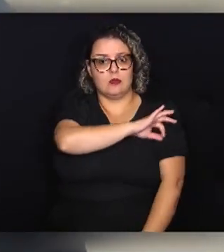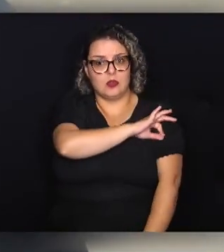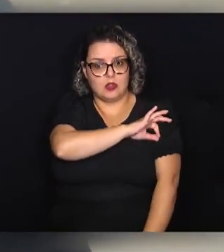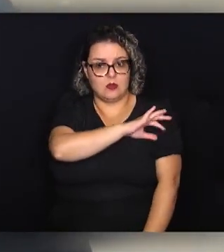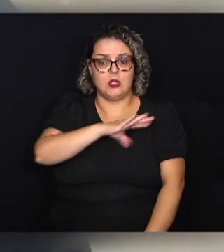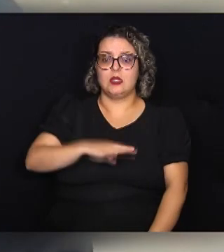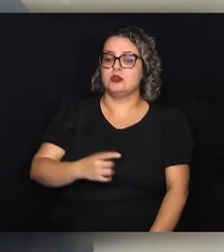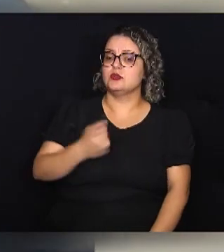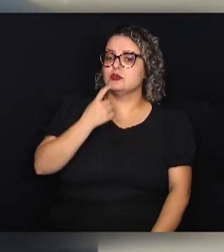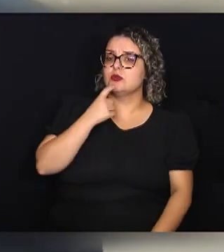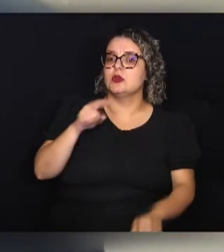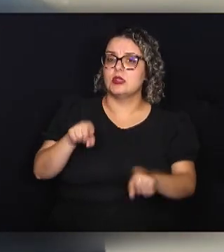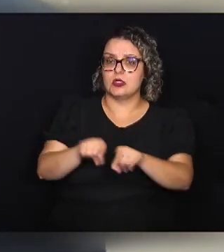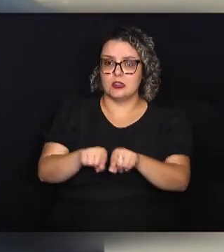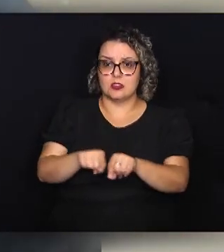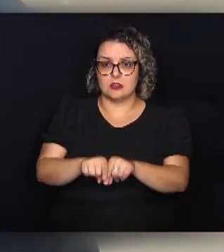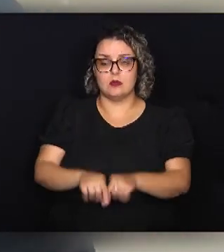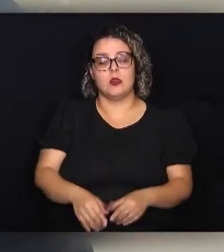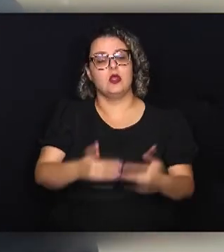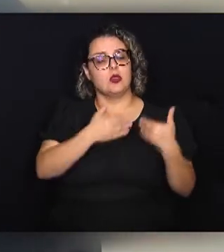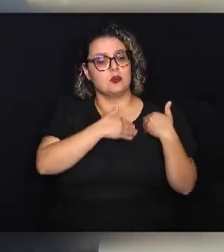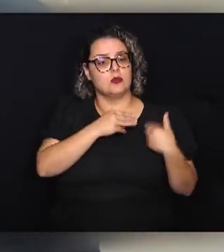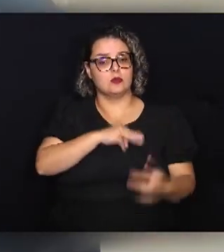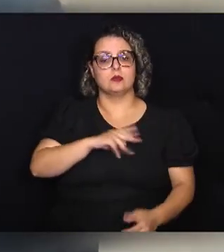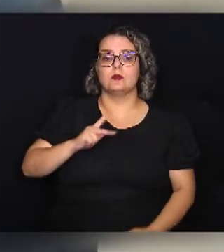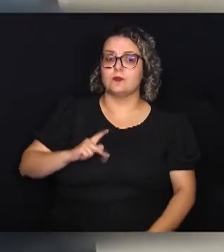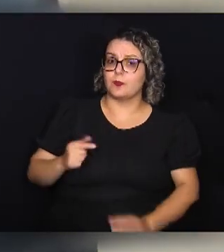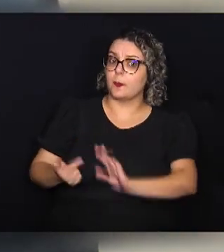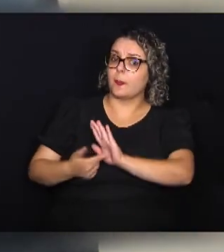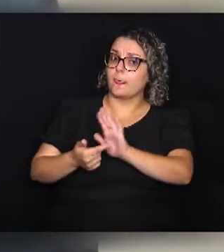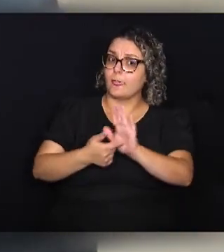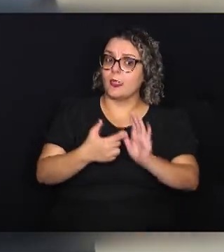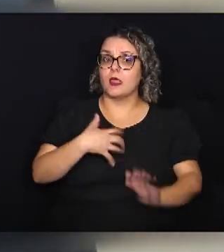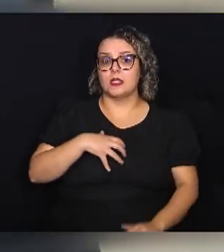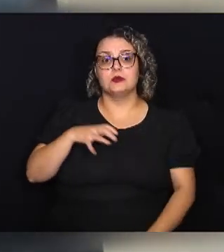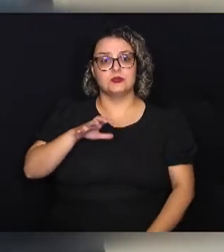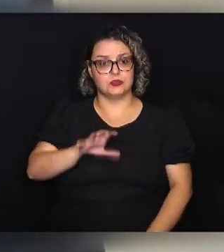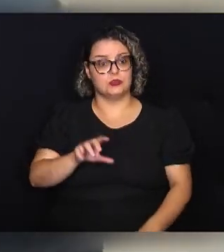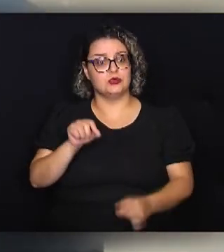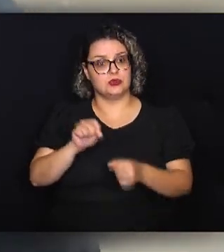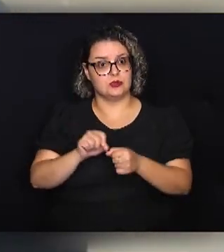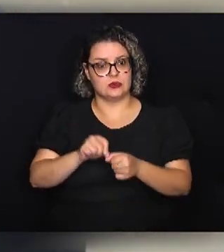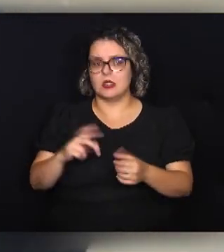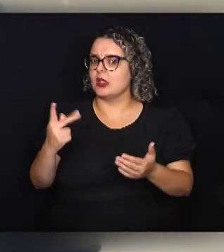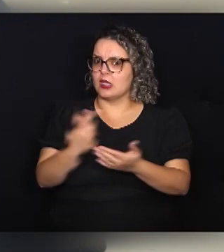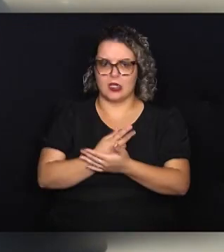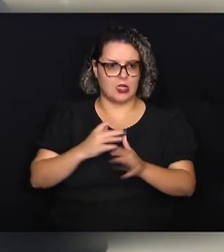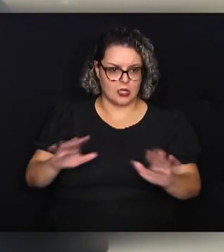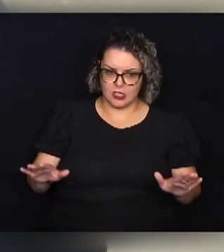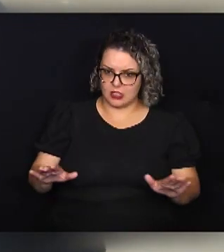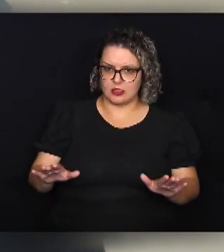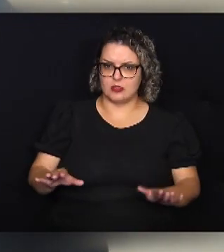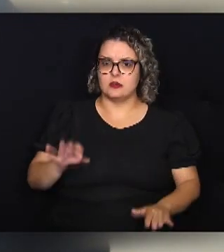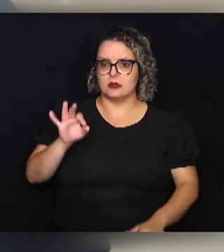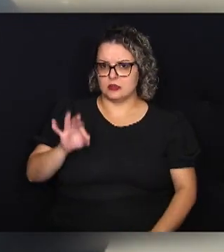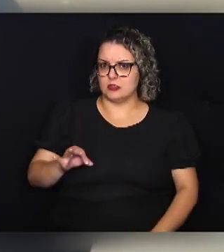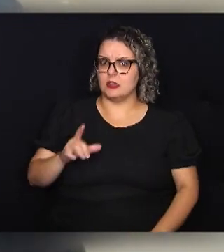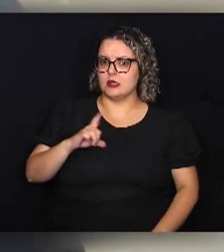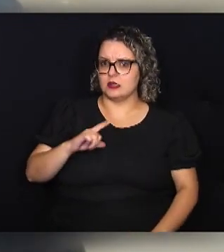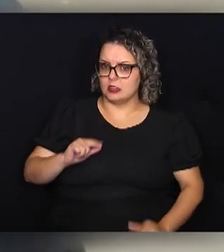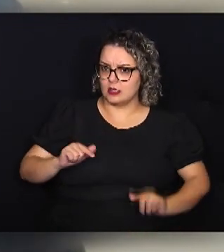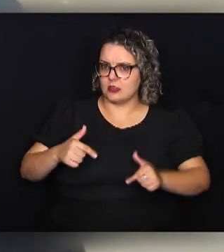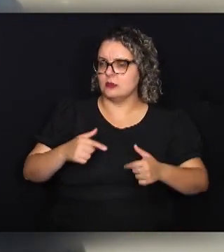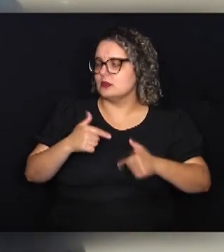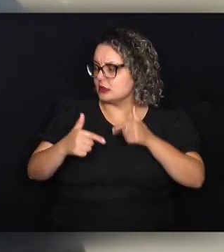e também com os responsáveis do Ministério Público, para mostrar que da forma que está sendo, está errada, tá certo? Então podem contar com a nossa luta e